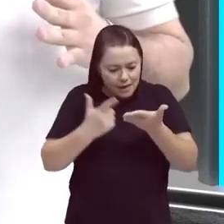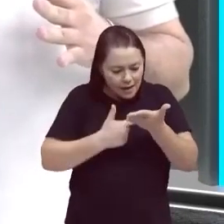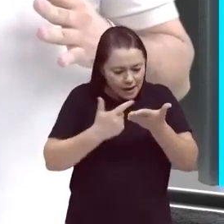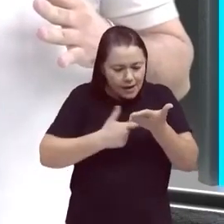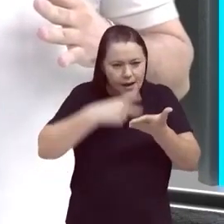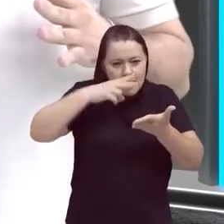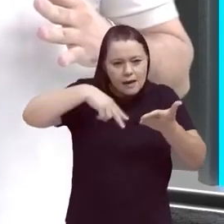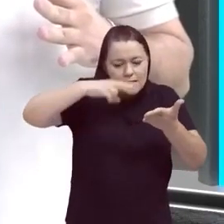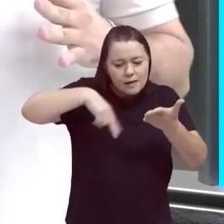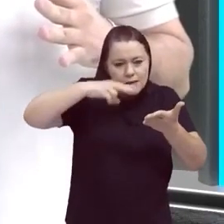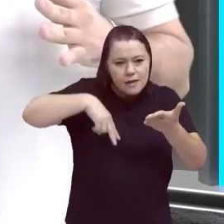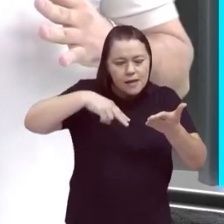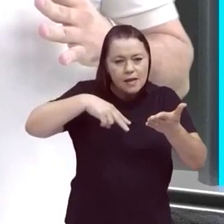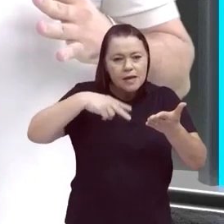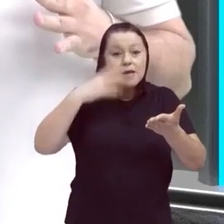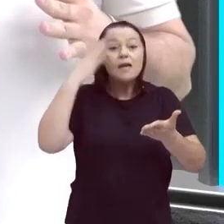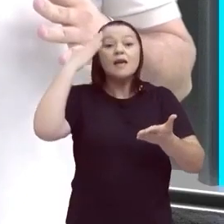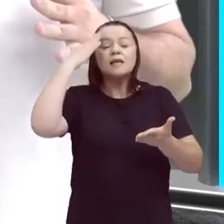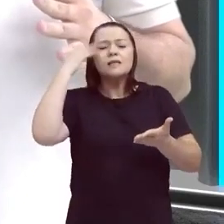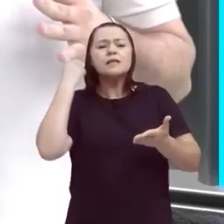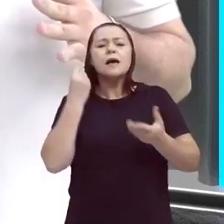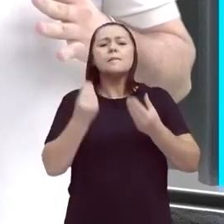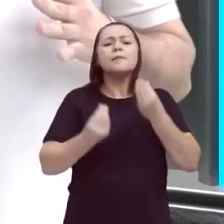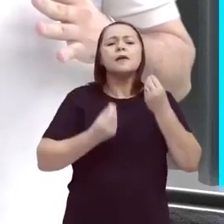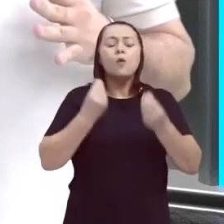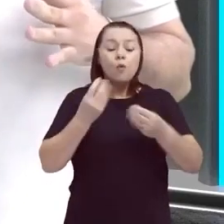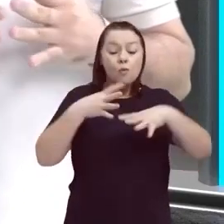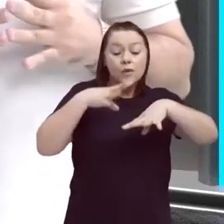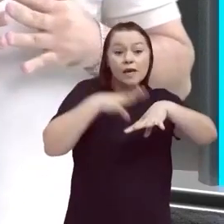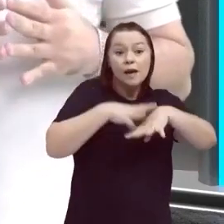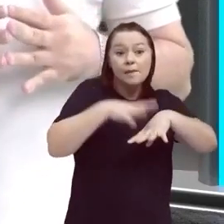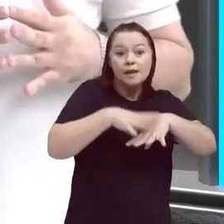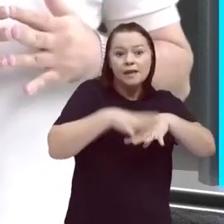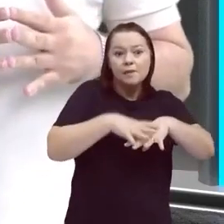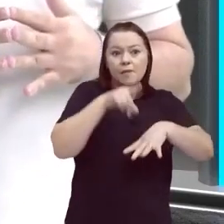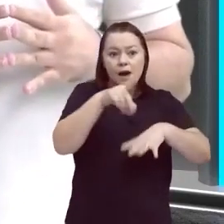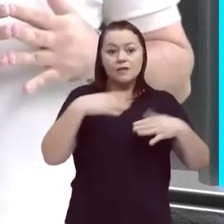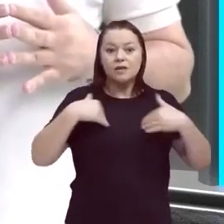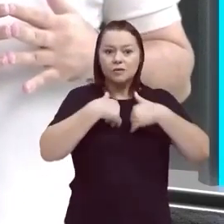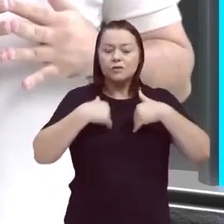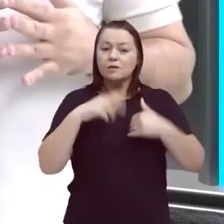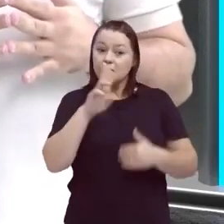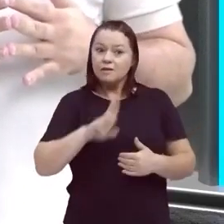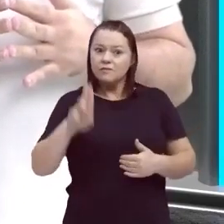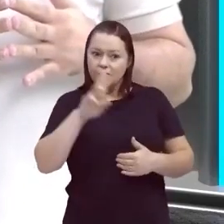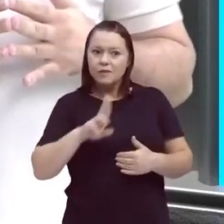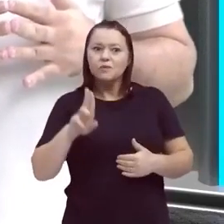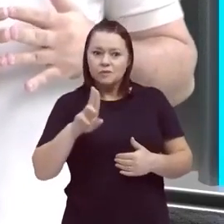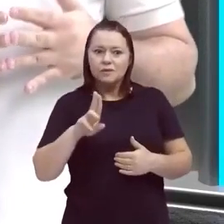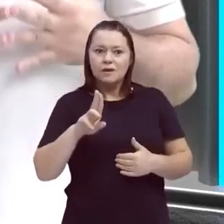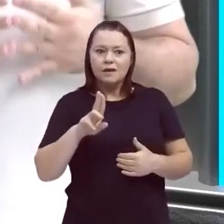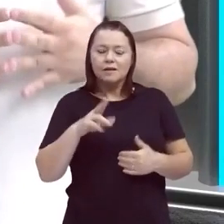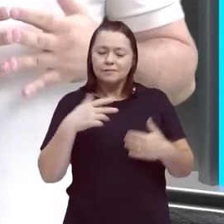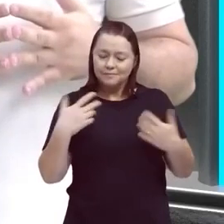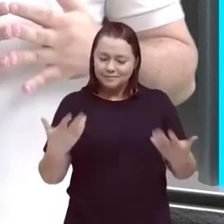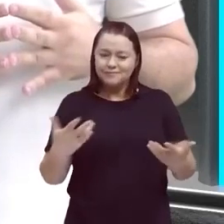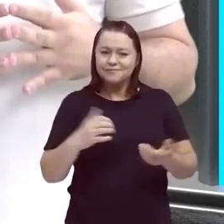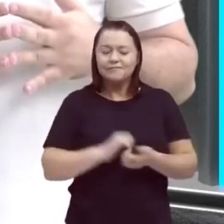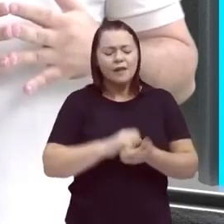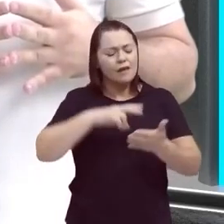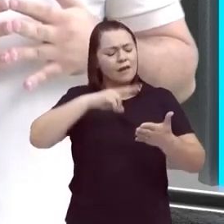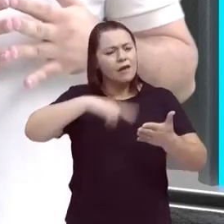descobrir que maneira matemática interessante esses animais utilizaram para decidir quem vai ficar com o pêssego. É uma